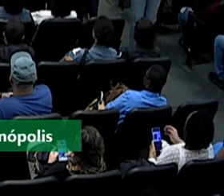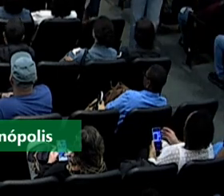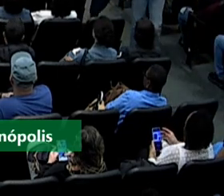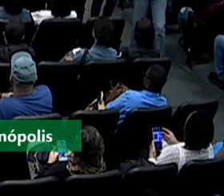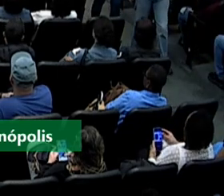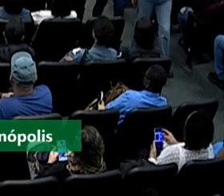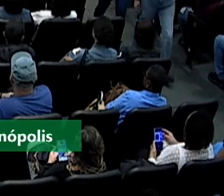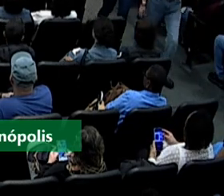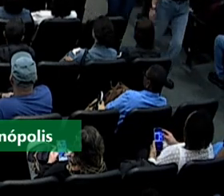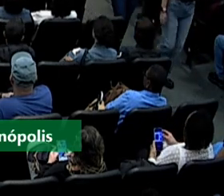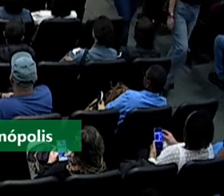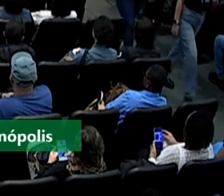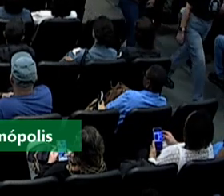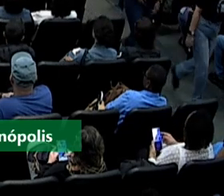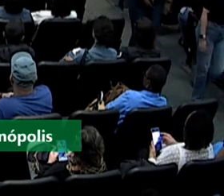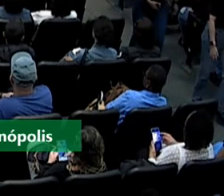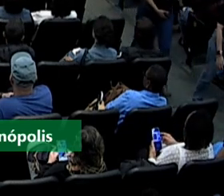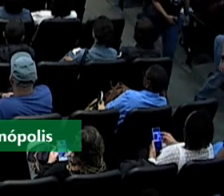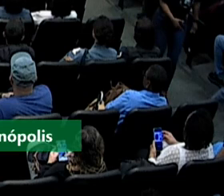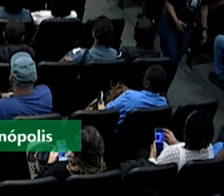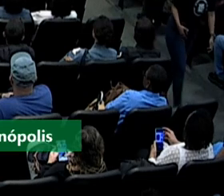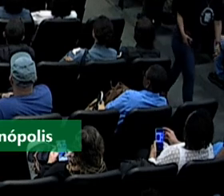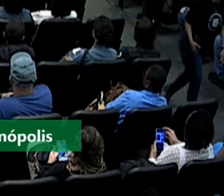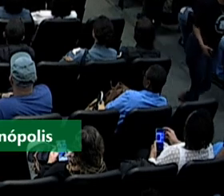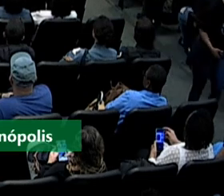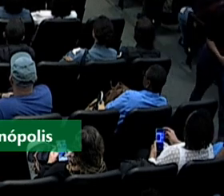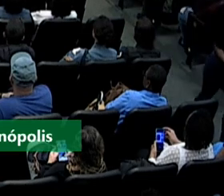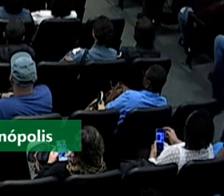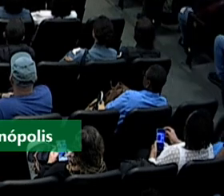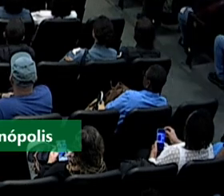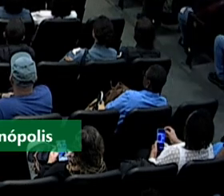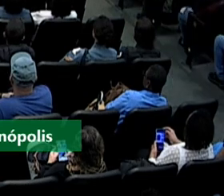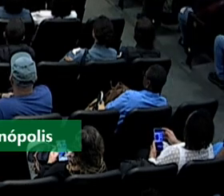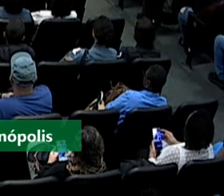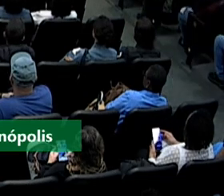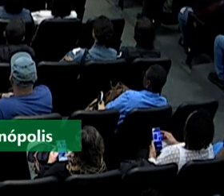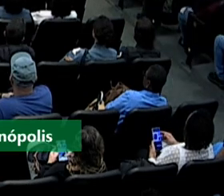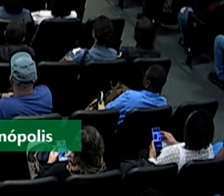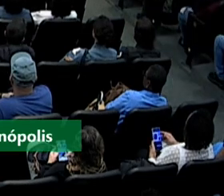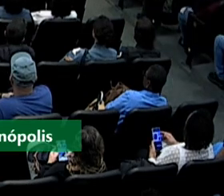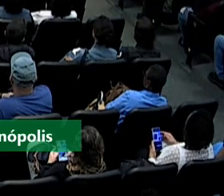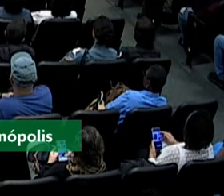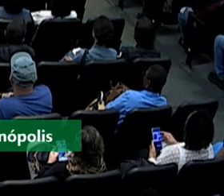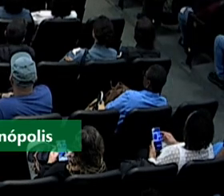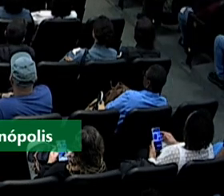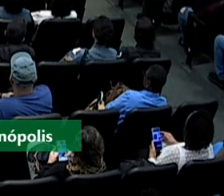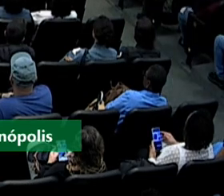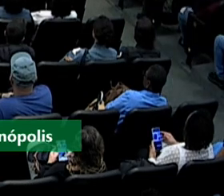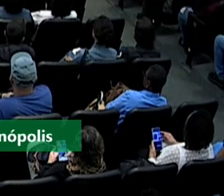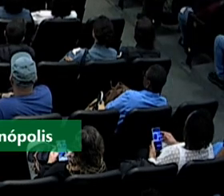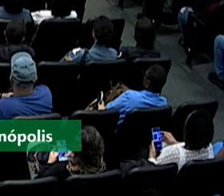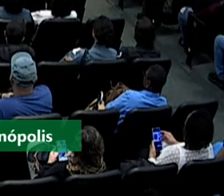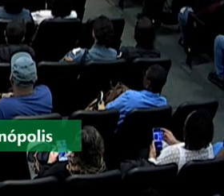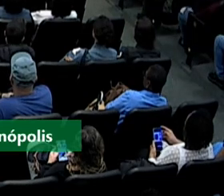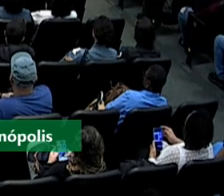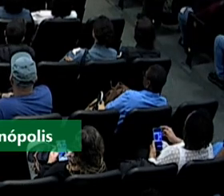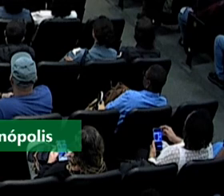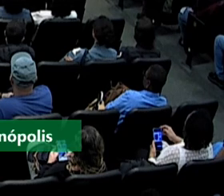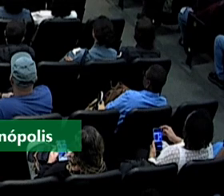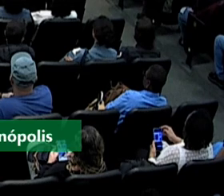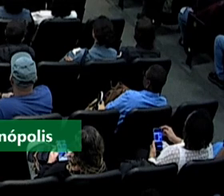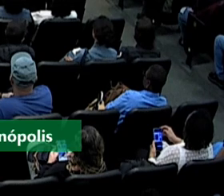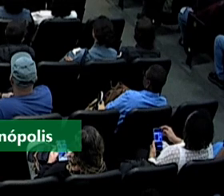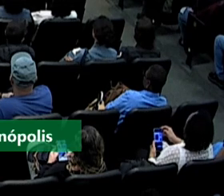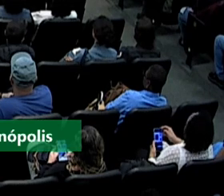Eu me chamo Carol Carvalho e o meu sinal em Libras é assim. Eu sou uma